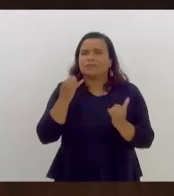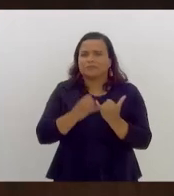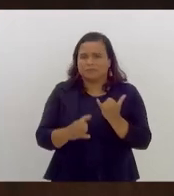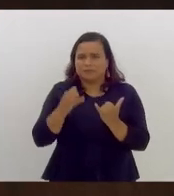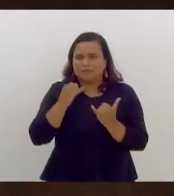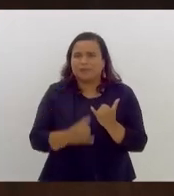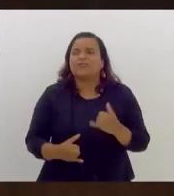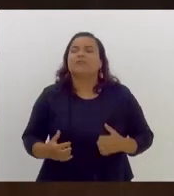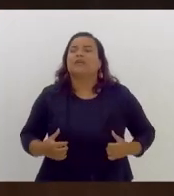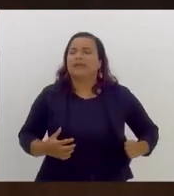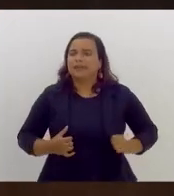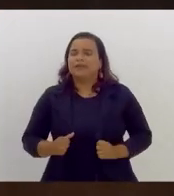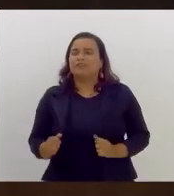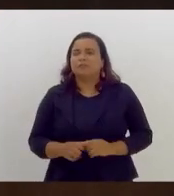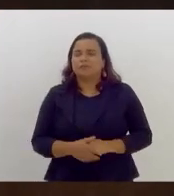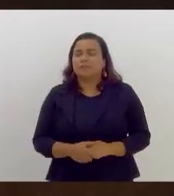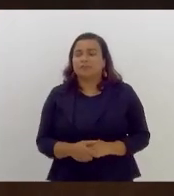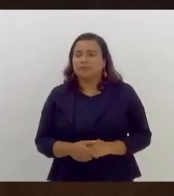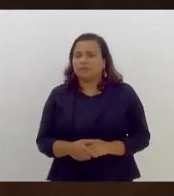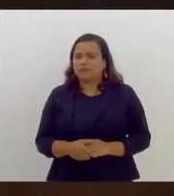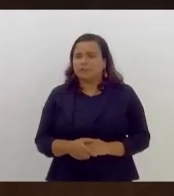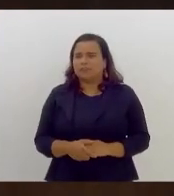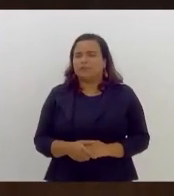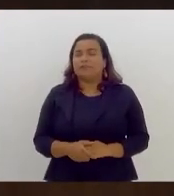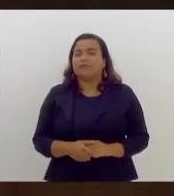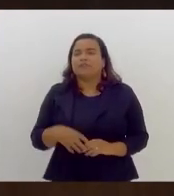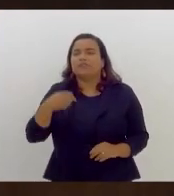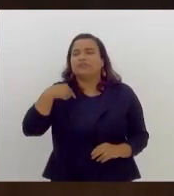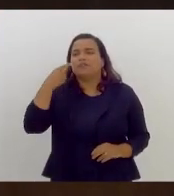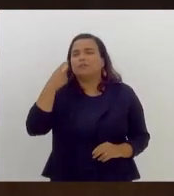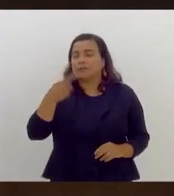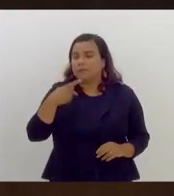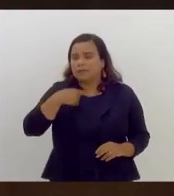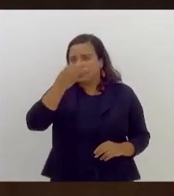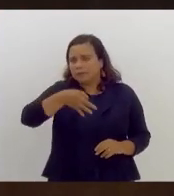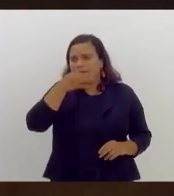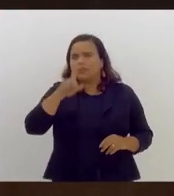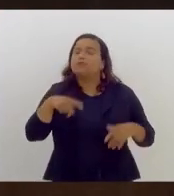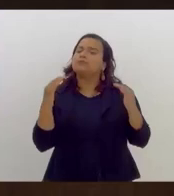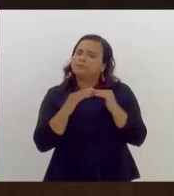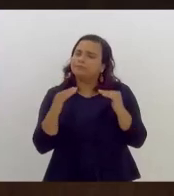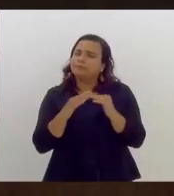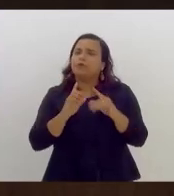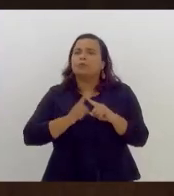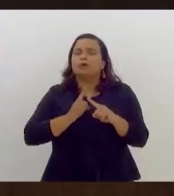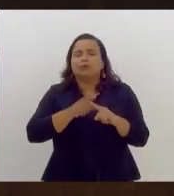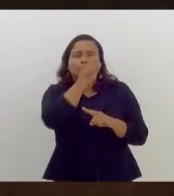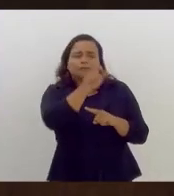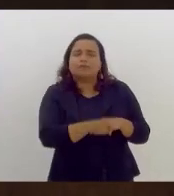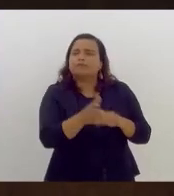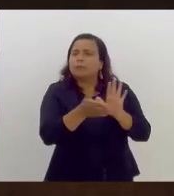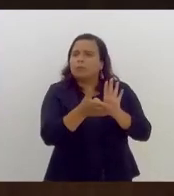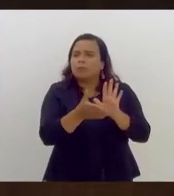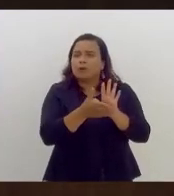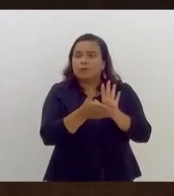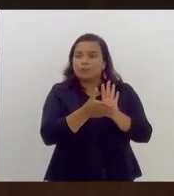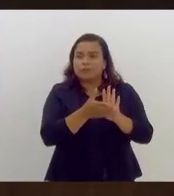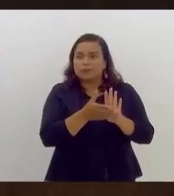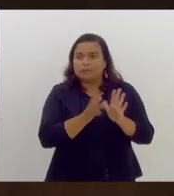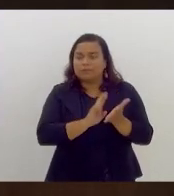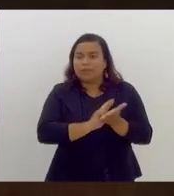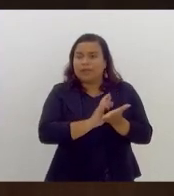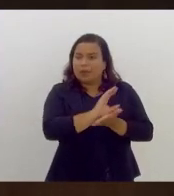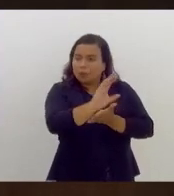artigo 9º, no meu entendimento, é pertinente, porque ela está propondo a aplicação de